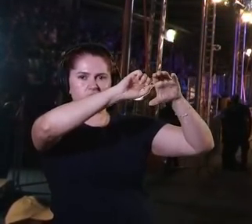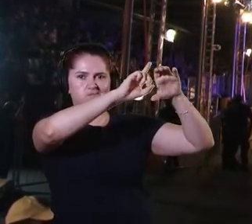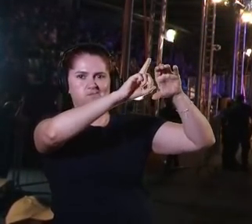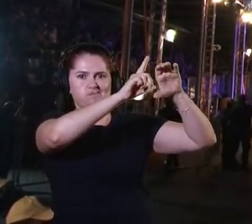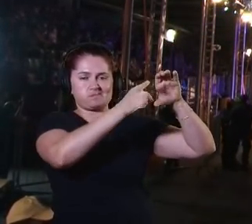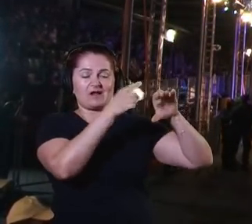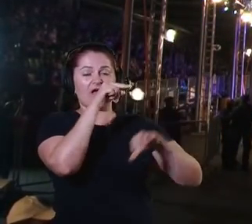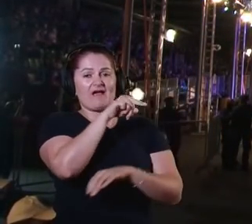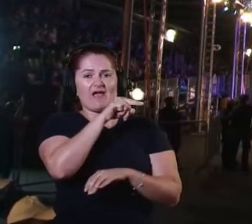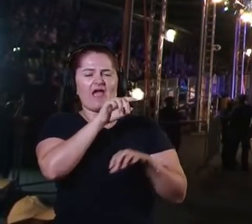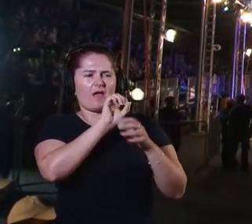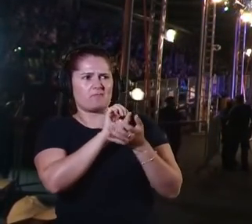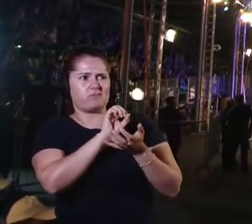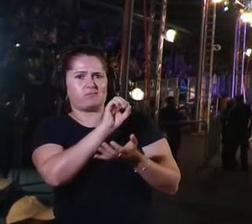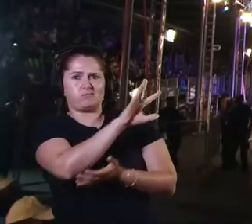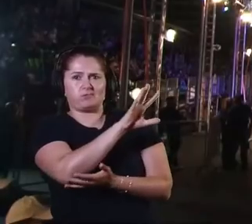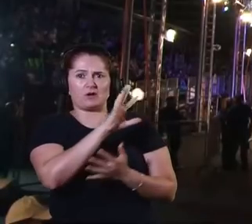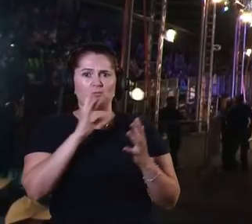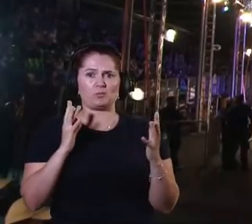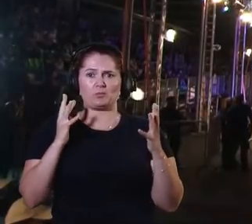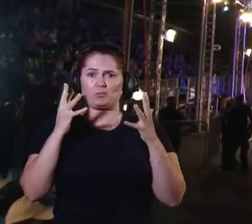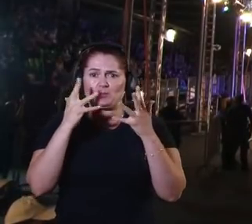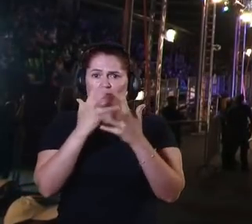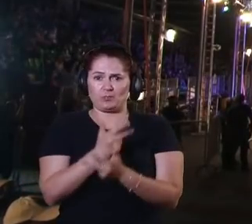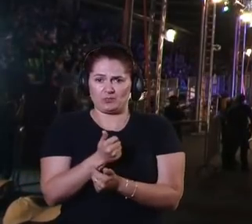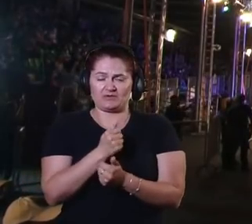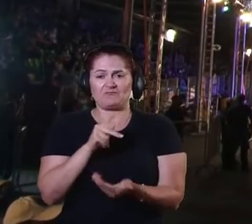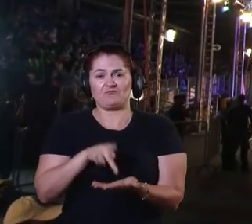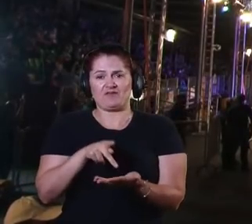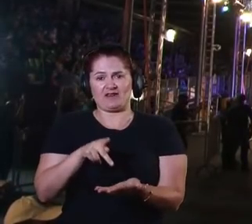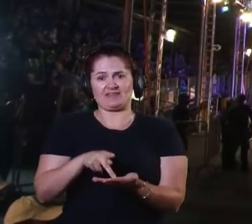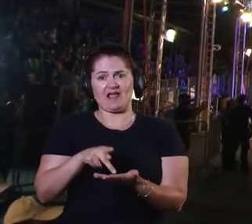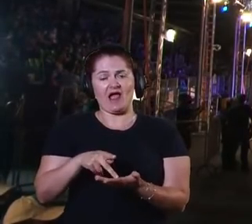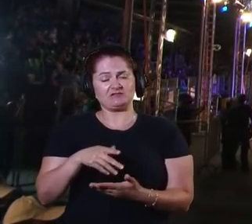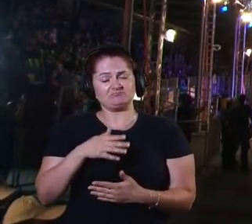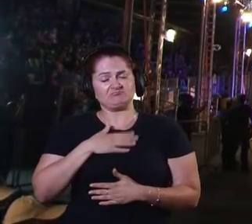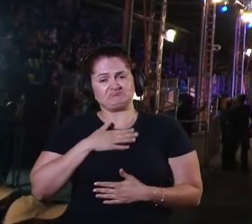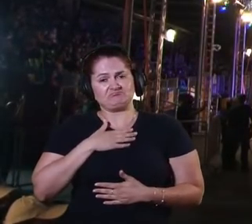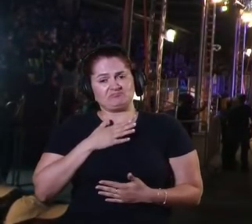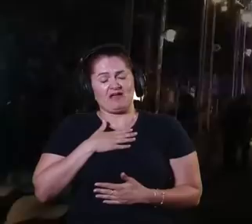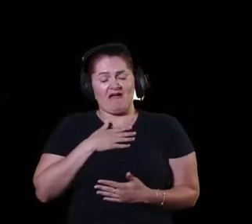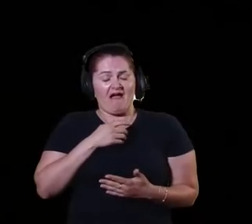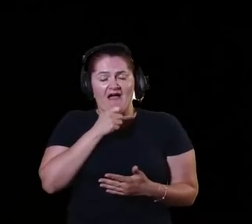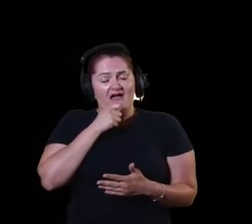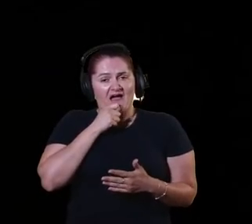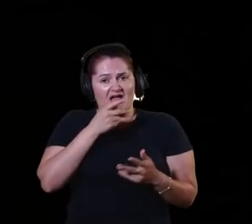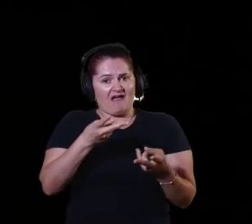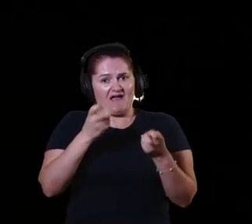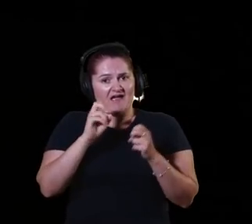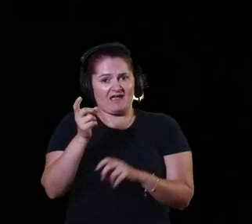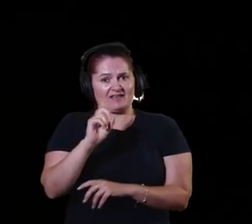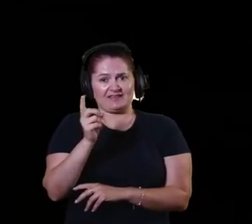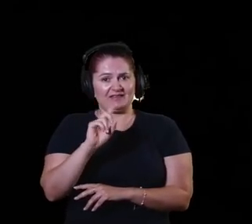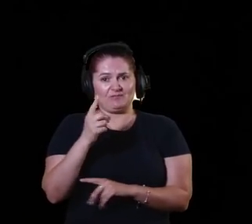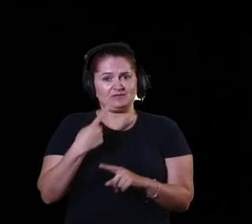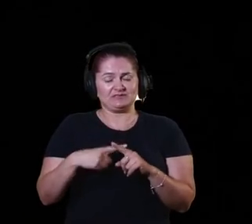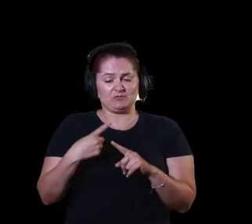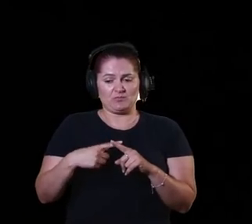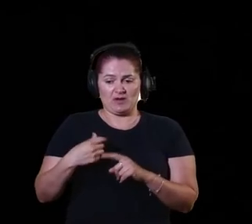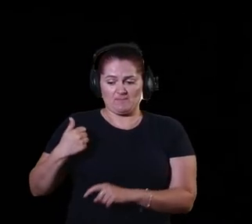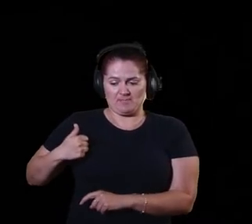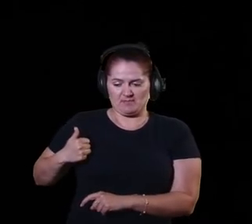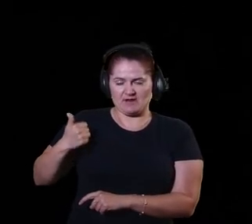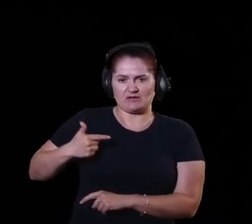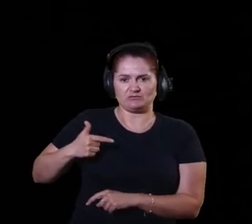com certeza grandiosa e que eu particularmente não havia percebido nos dois desfiles